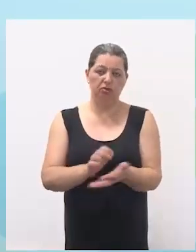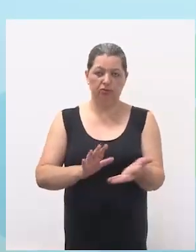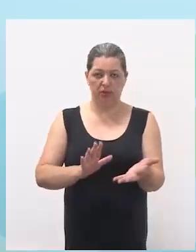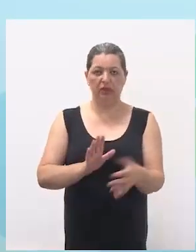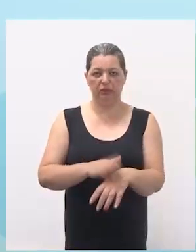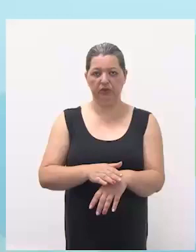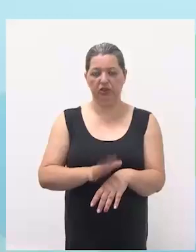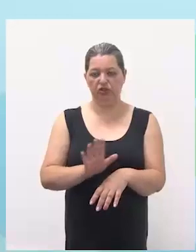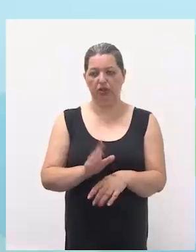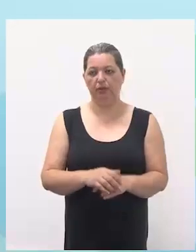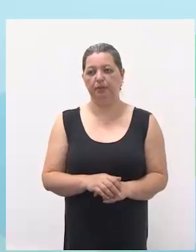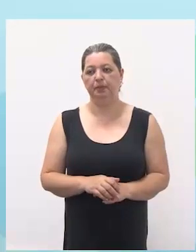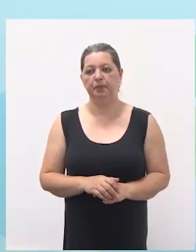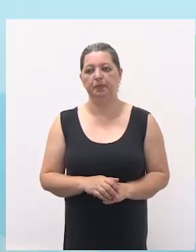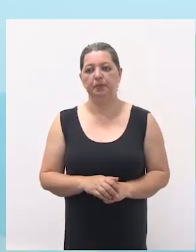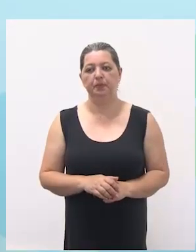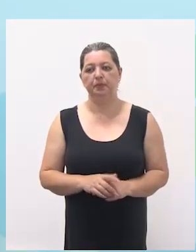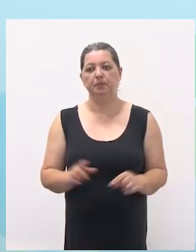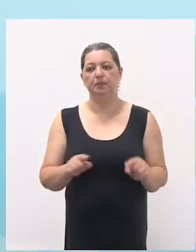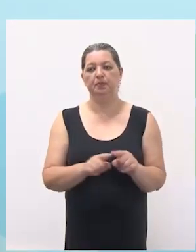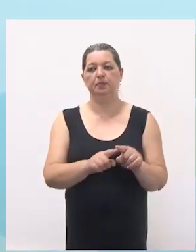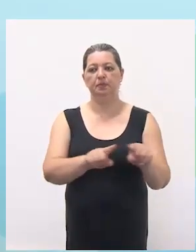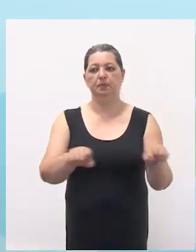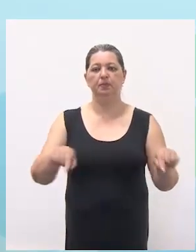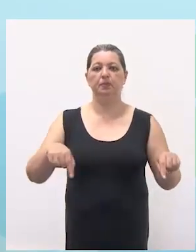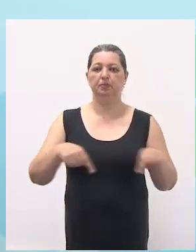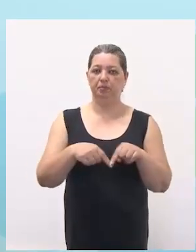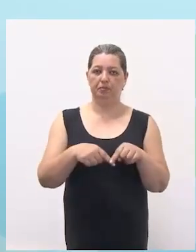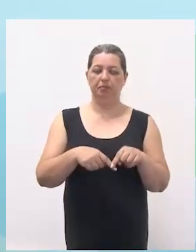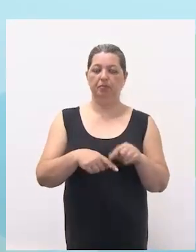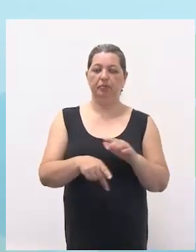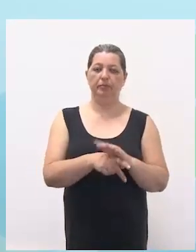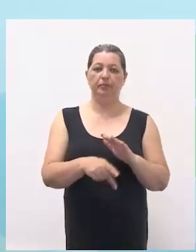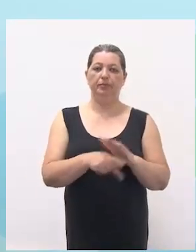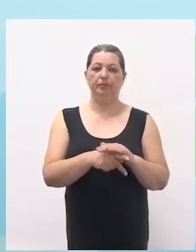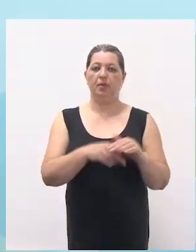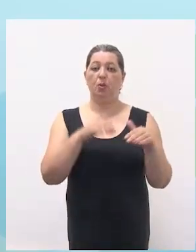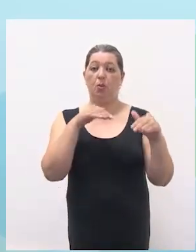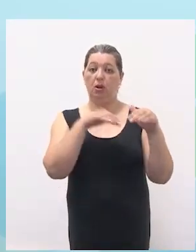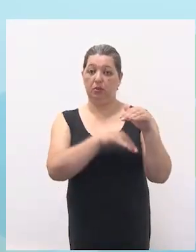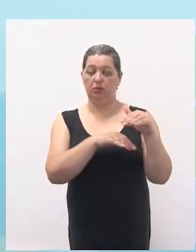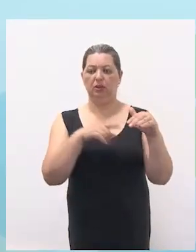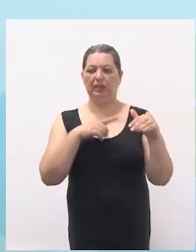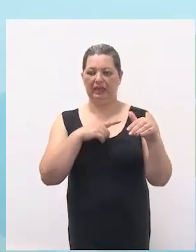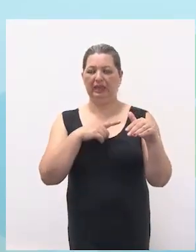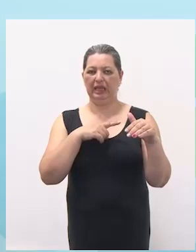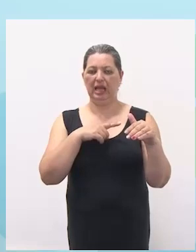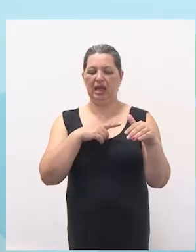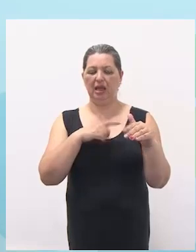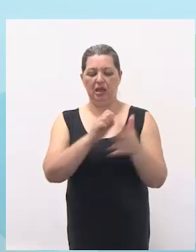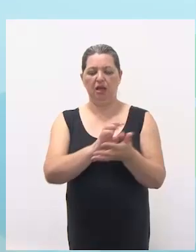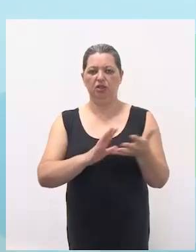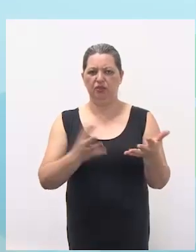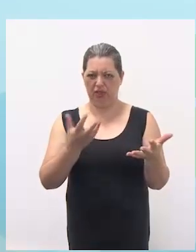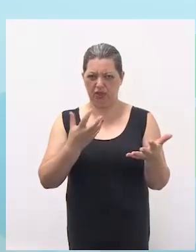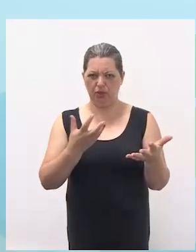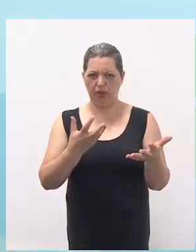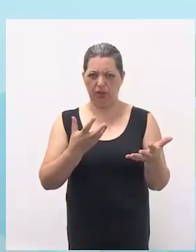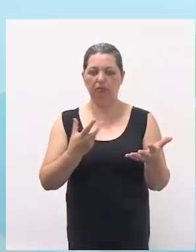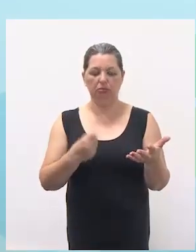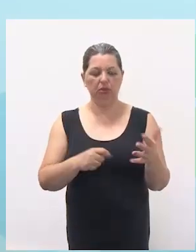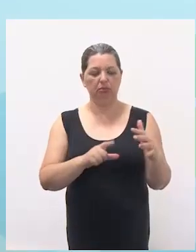estava mostrando lá daquelas salas que a gente, por exemplo, arquivou. Tem uma atividade lá que eu quero. Eu posso ir lá